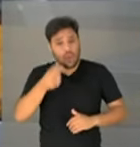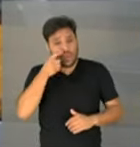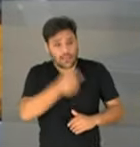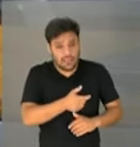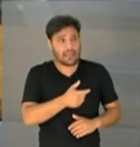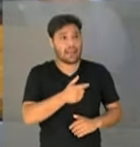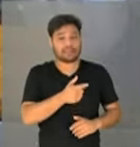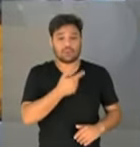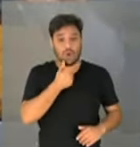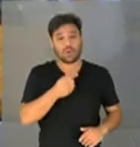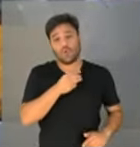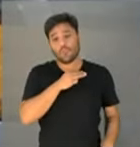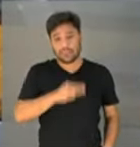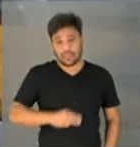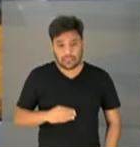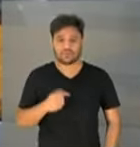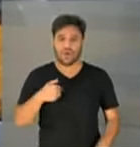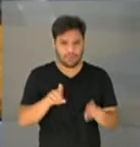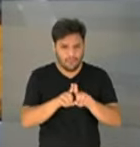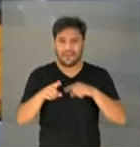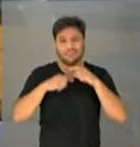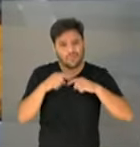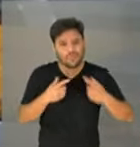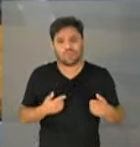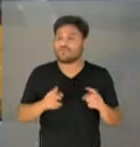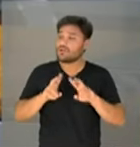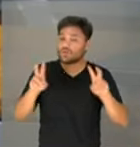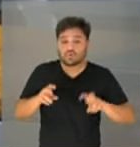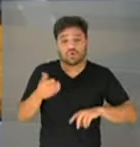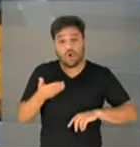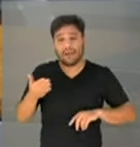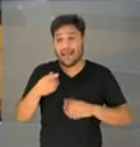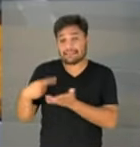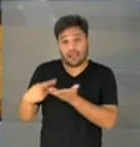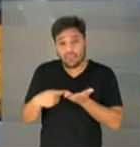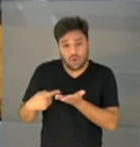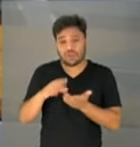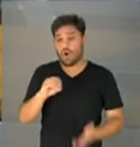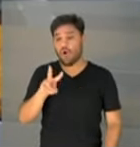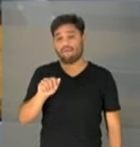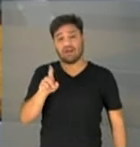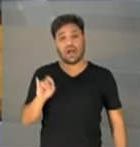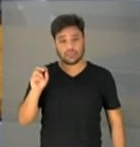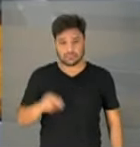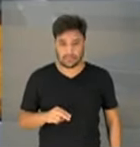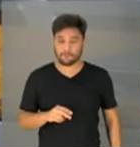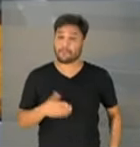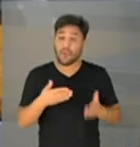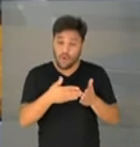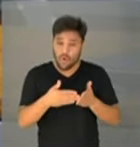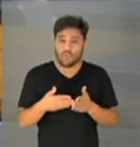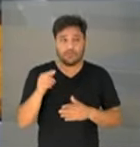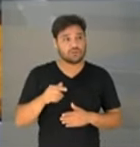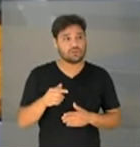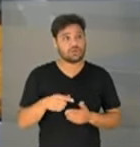ouvir. Porque eu também tenho dúvidas, senador Renan Calheiros, com relação a estas negociações da Covaxin. O requerimento